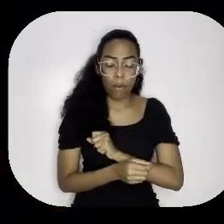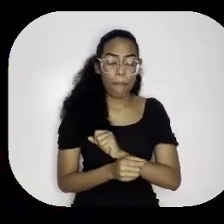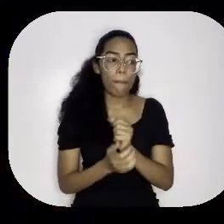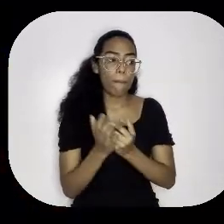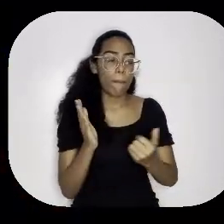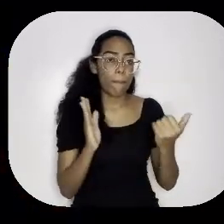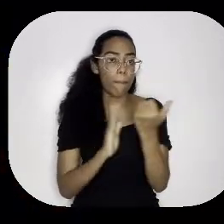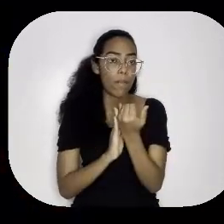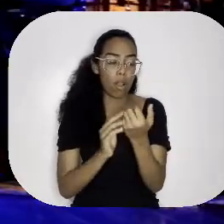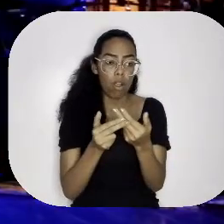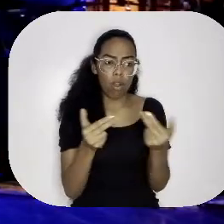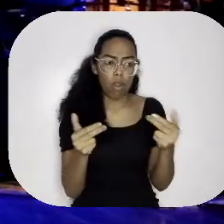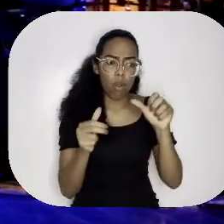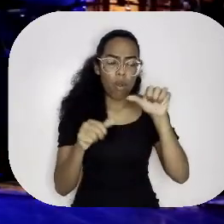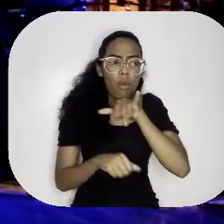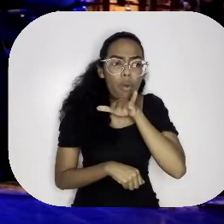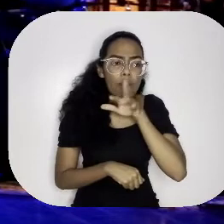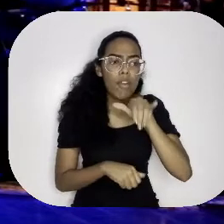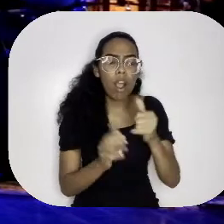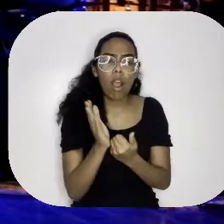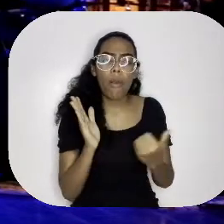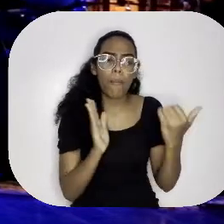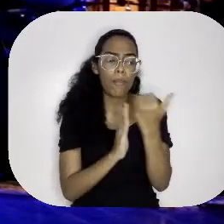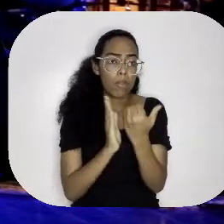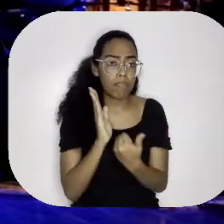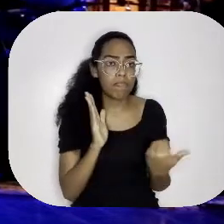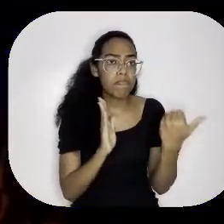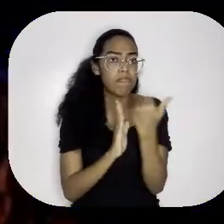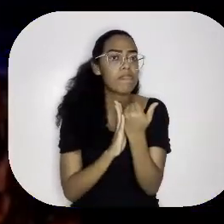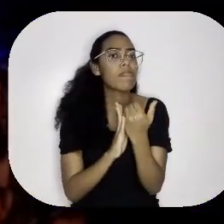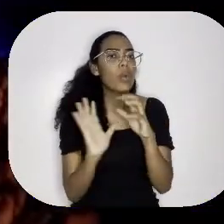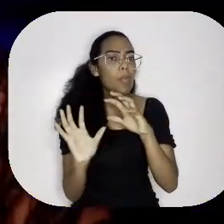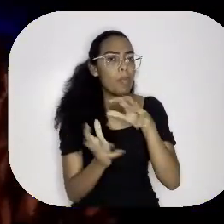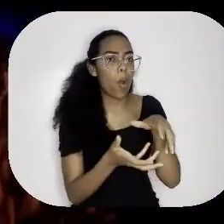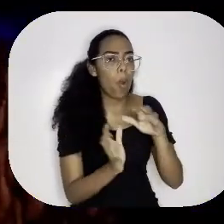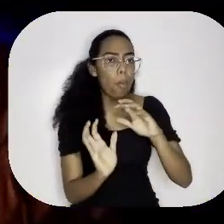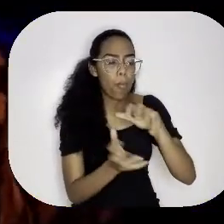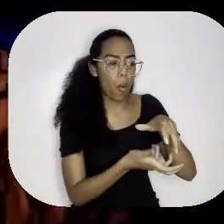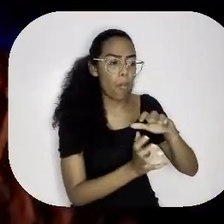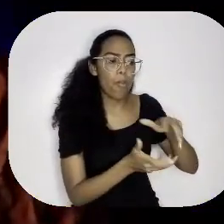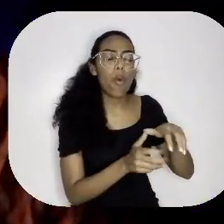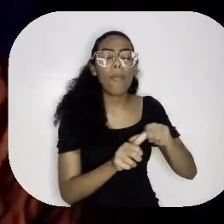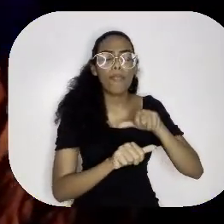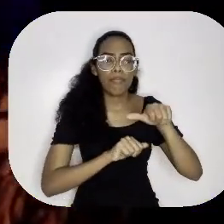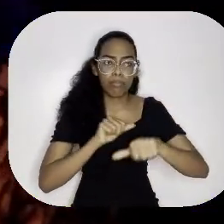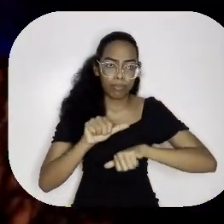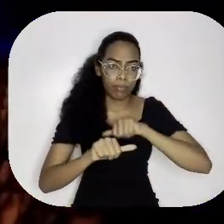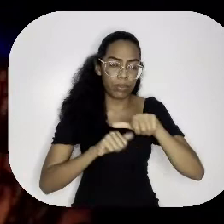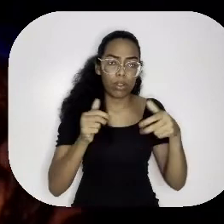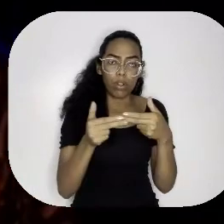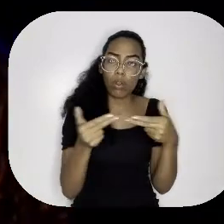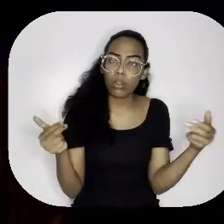as coisas ruins vão minguando e o nosso planeta vai mudando. Novos horizontes